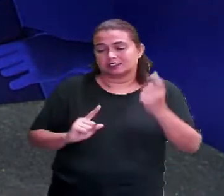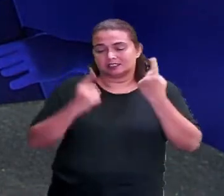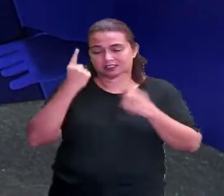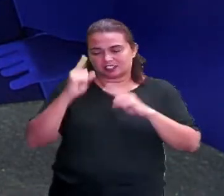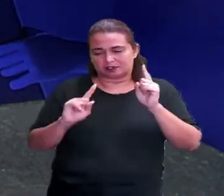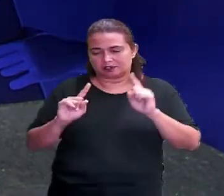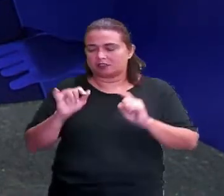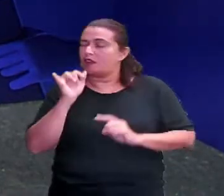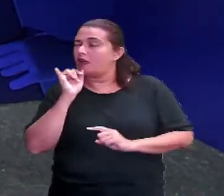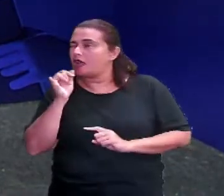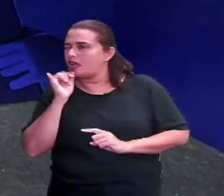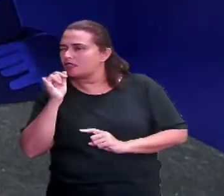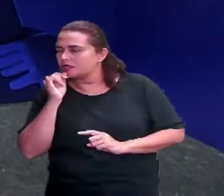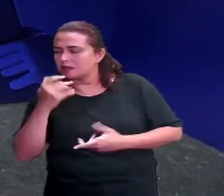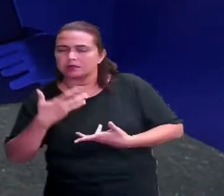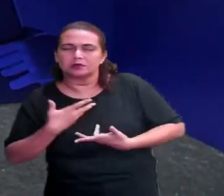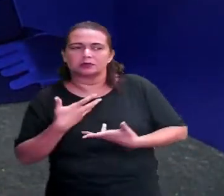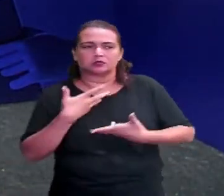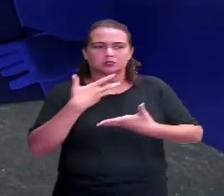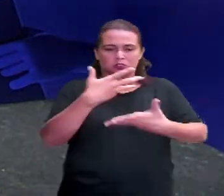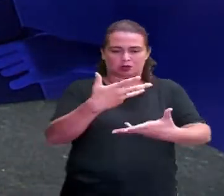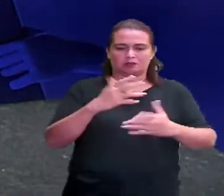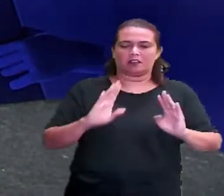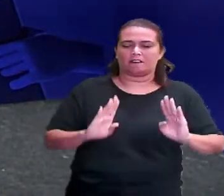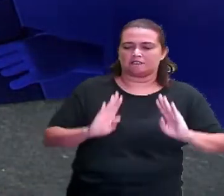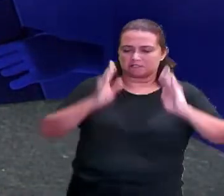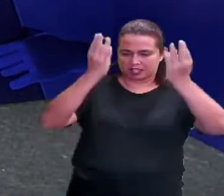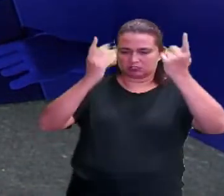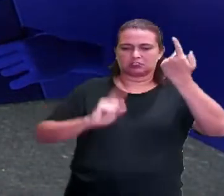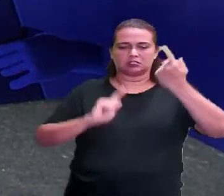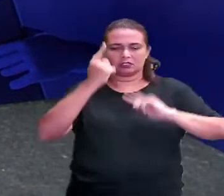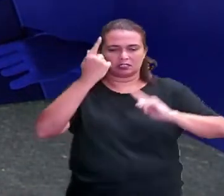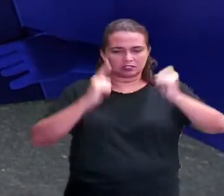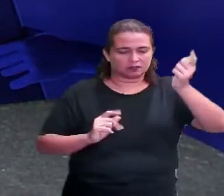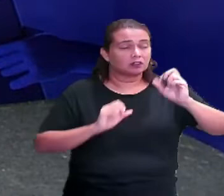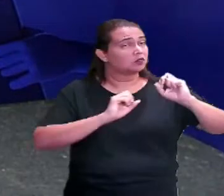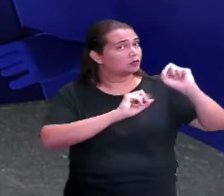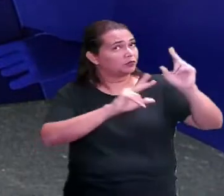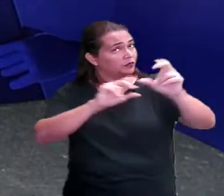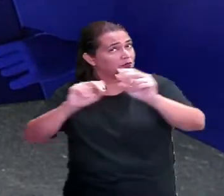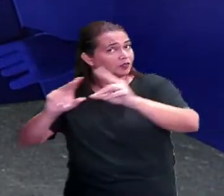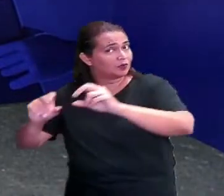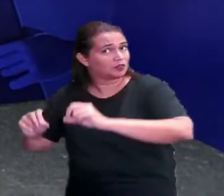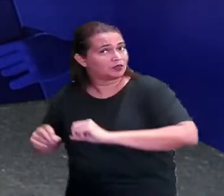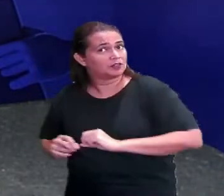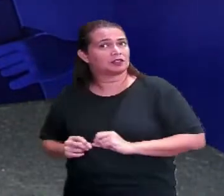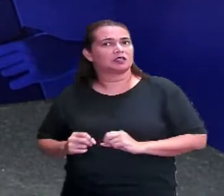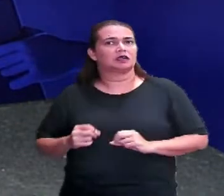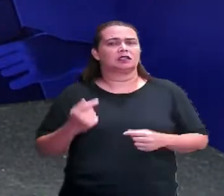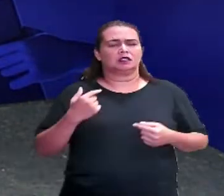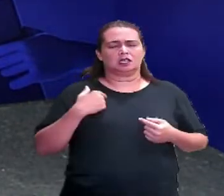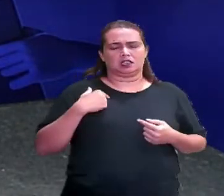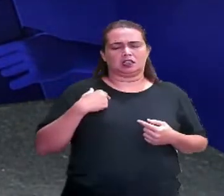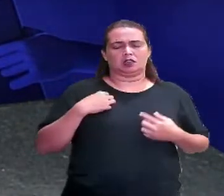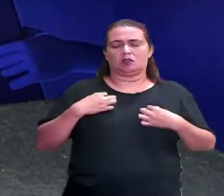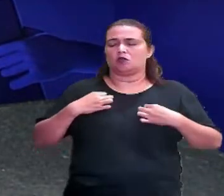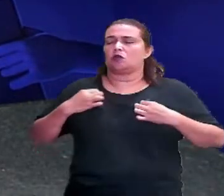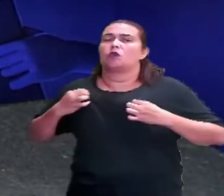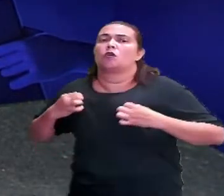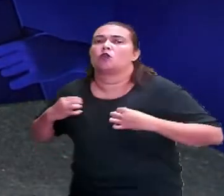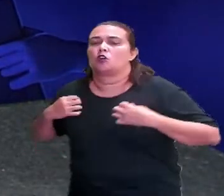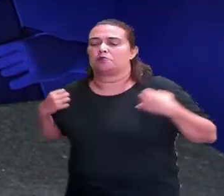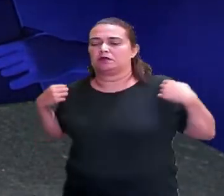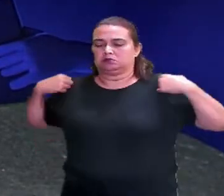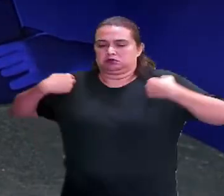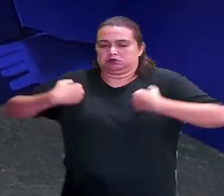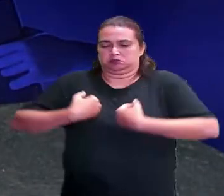que fôssemos convidados para uma festa de carnaval, estivesse tudo ok, né? Seria adequado vestirmos um